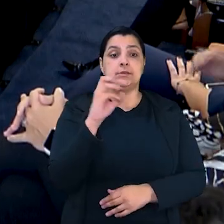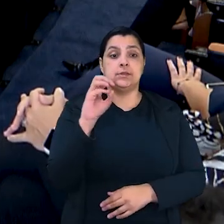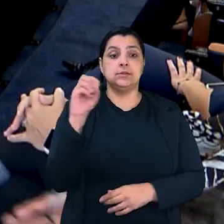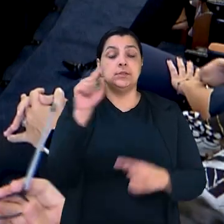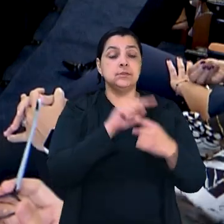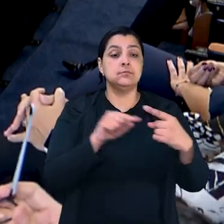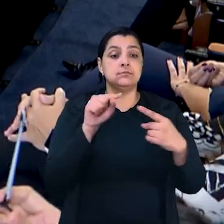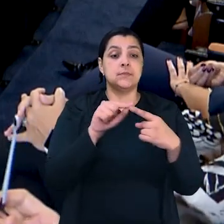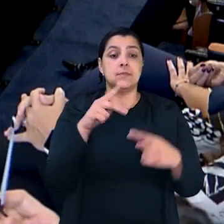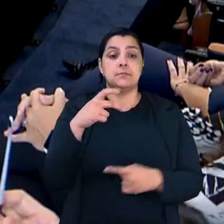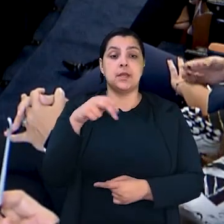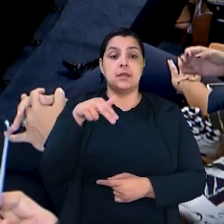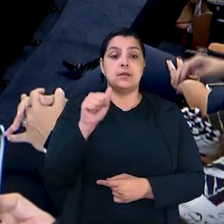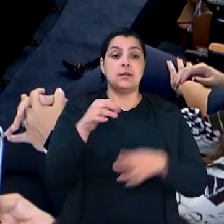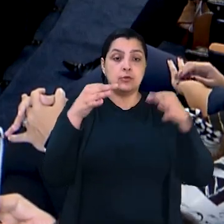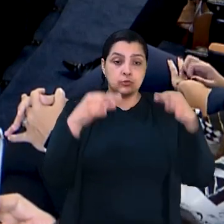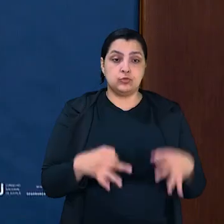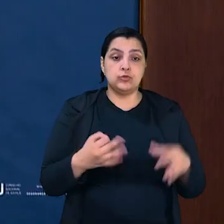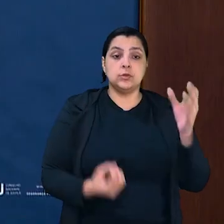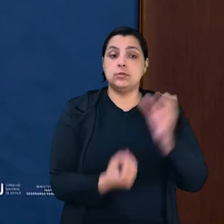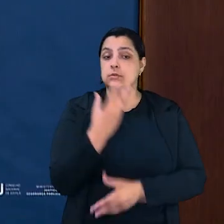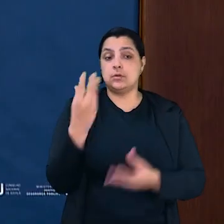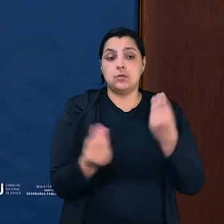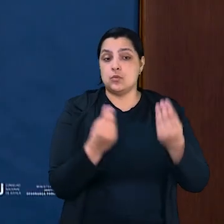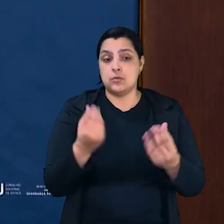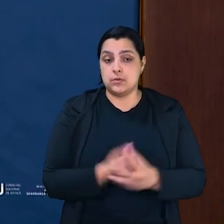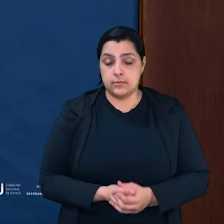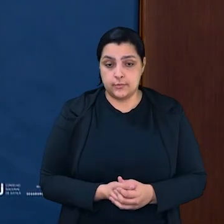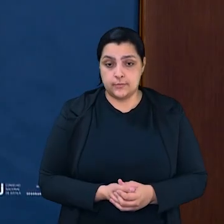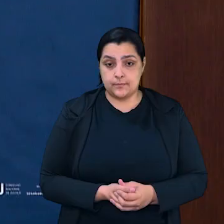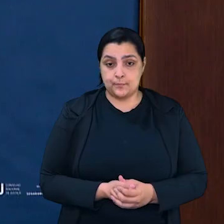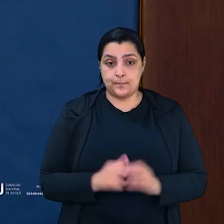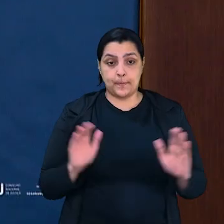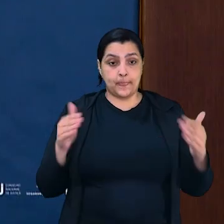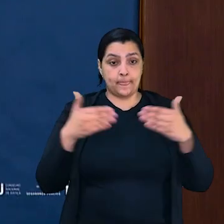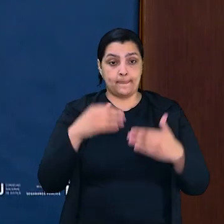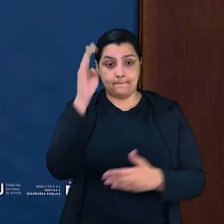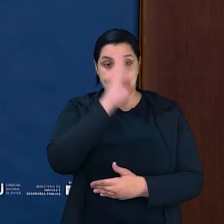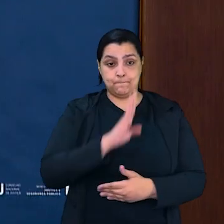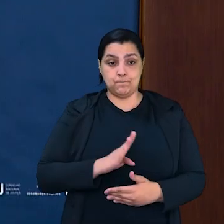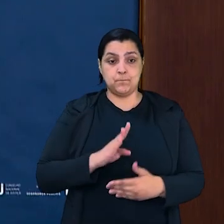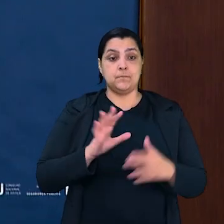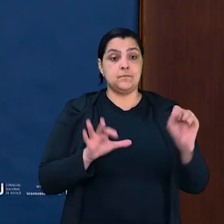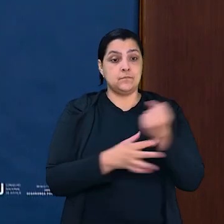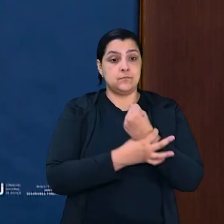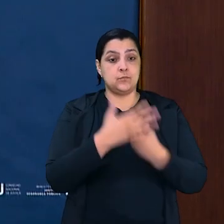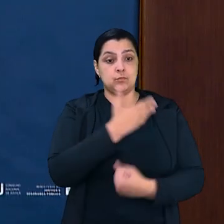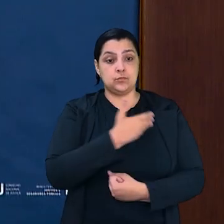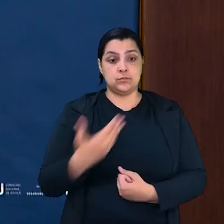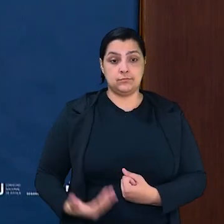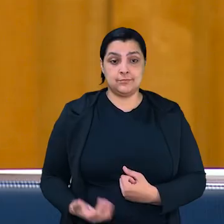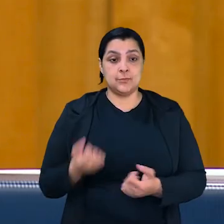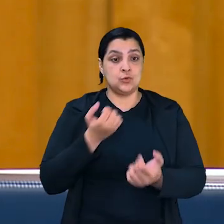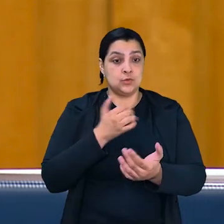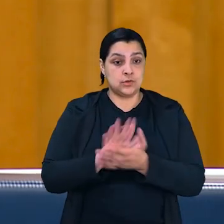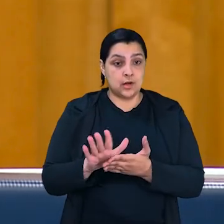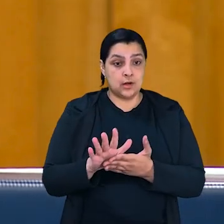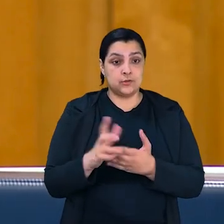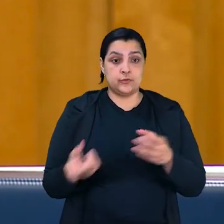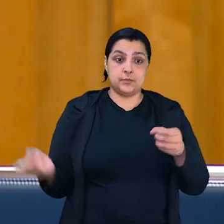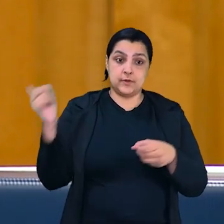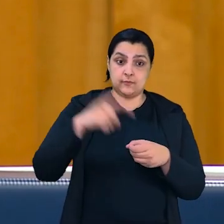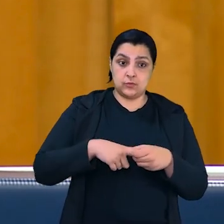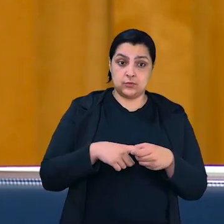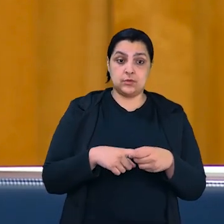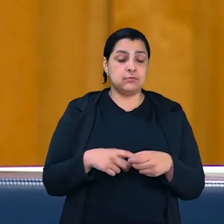mais de 300 metas do Pena Justa sejam implementadas. Para o Fórum Brasileiro de Segurança Pública, o custo